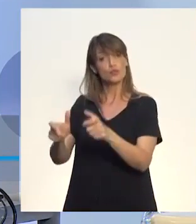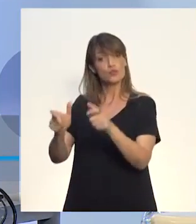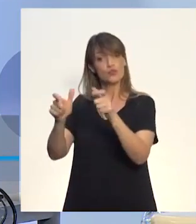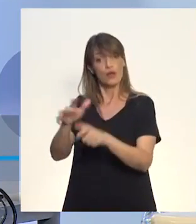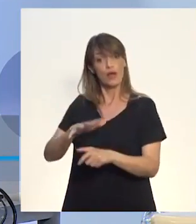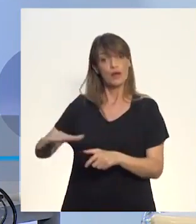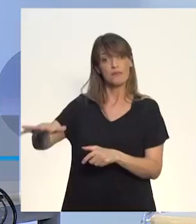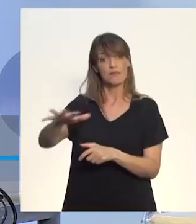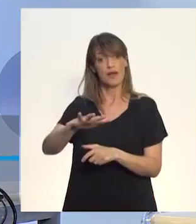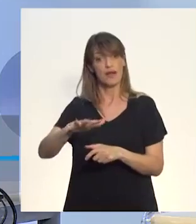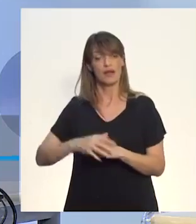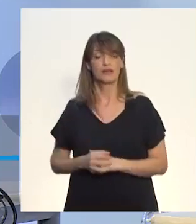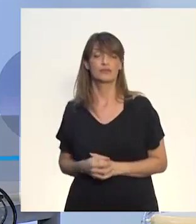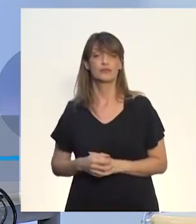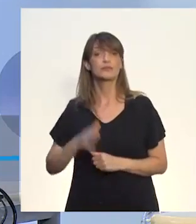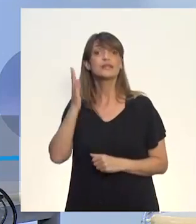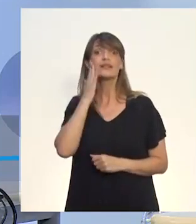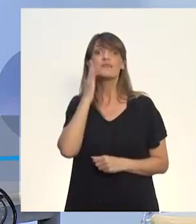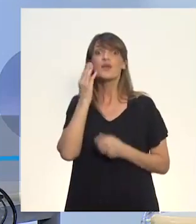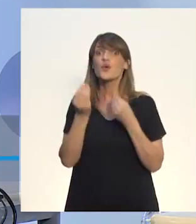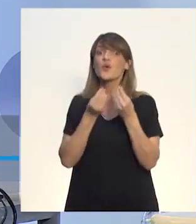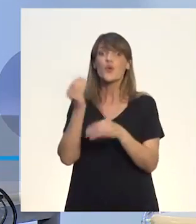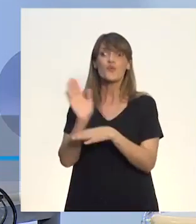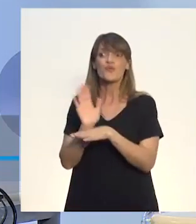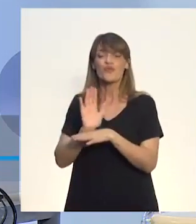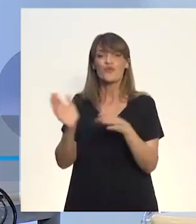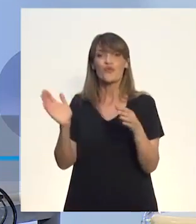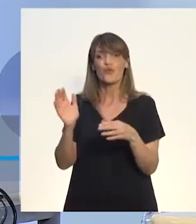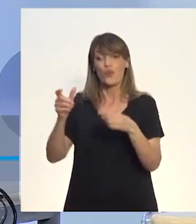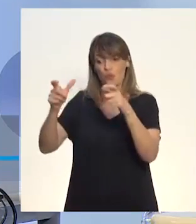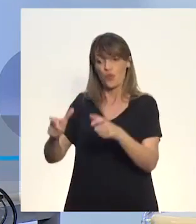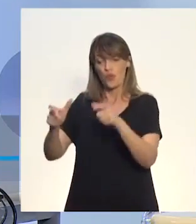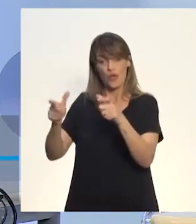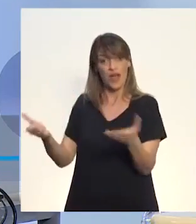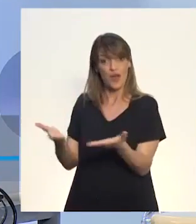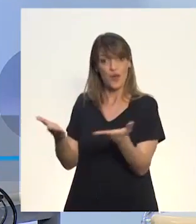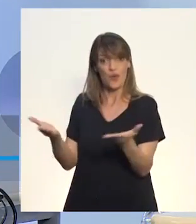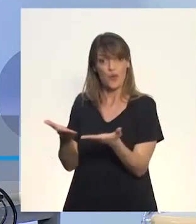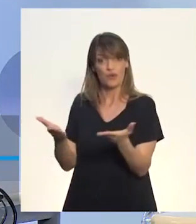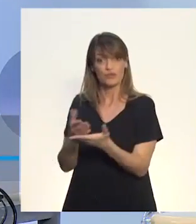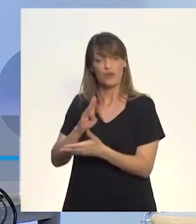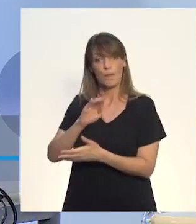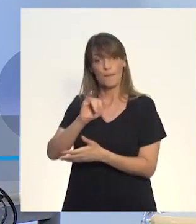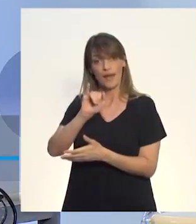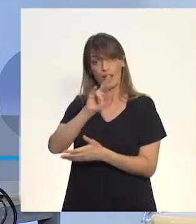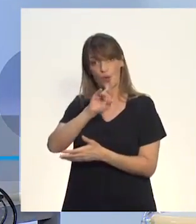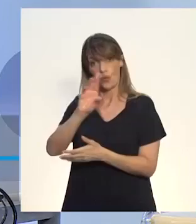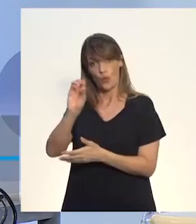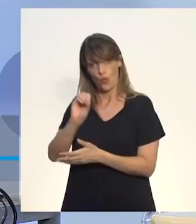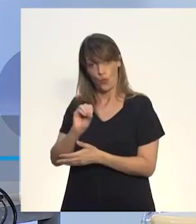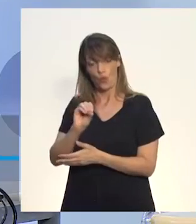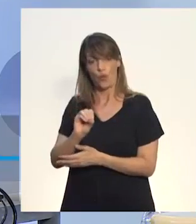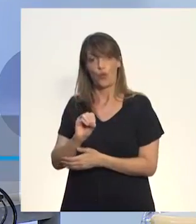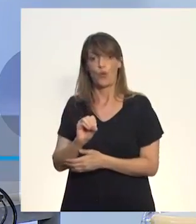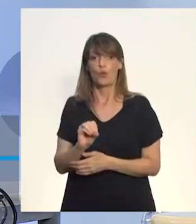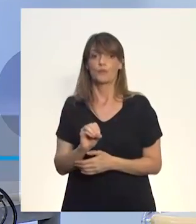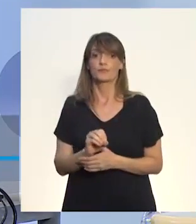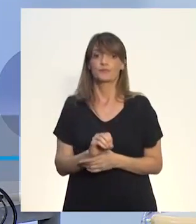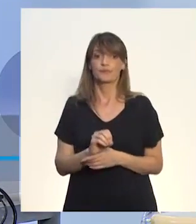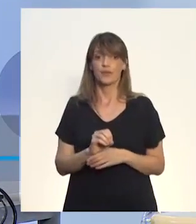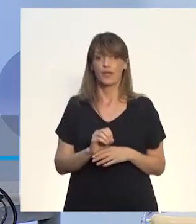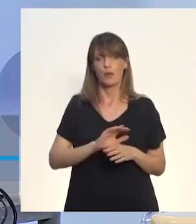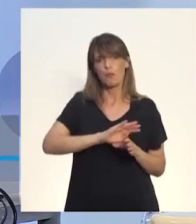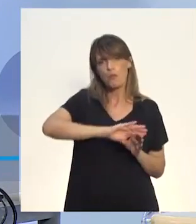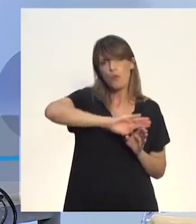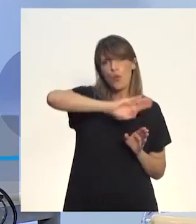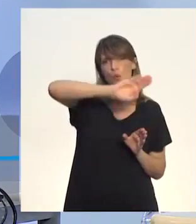assiste o filme da Amélie Poulain, né? Topologicamente, ele é um bairro muito interessante também, porque ele está assim, numa colina